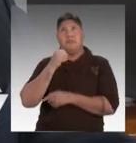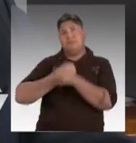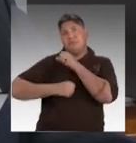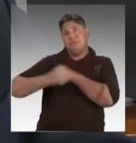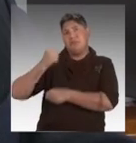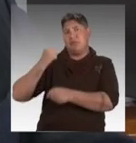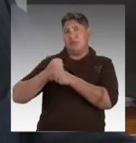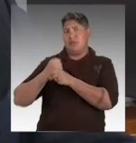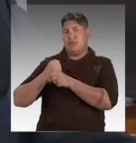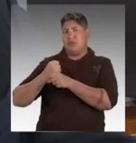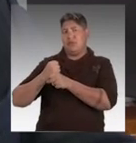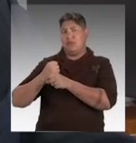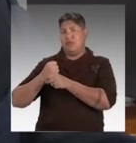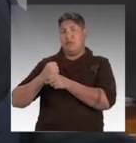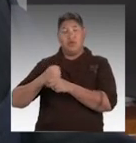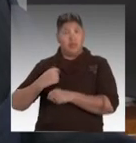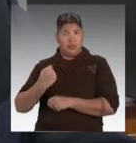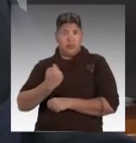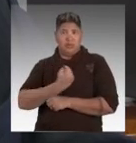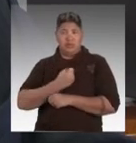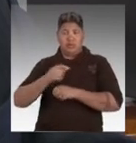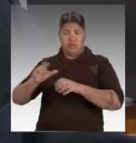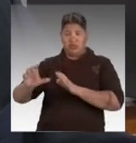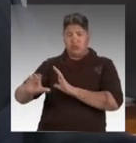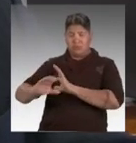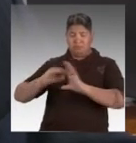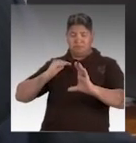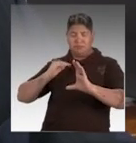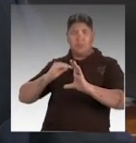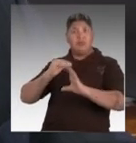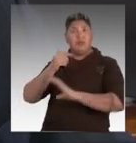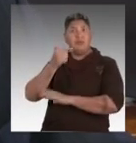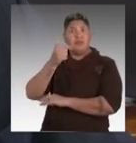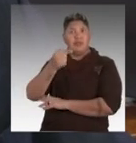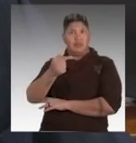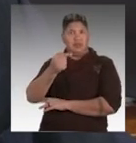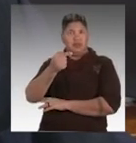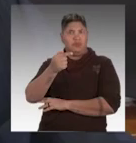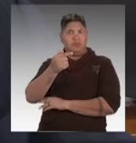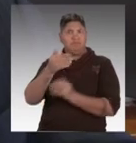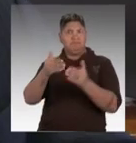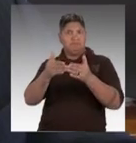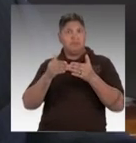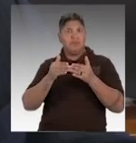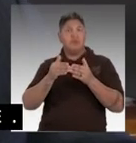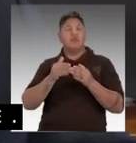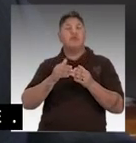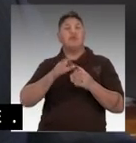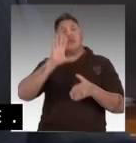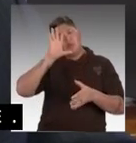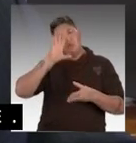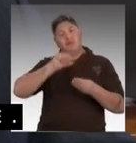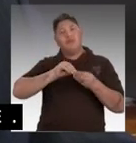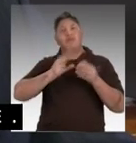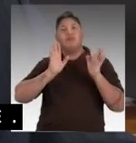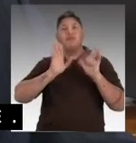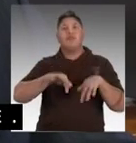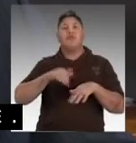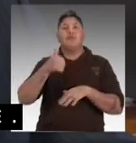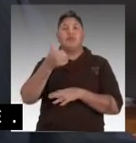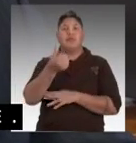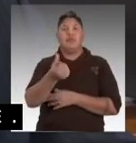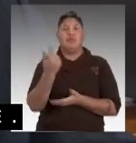ano passado, nós recebemos 17 pedidos e fechamos